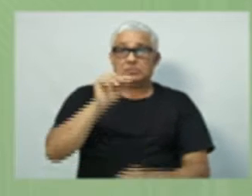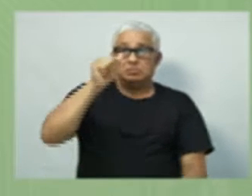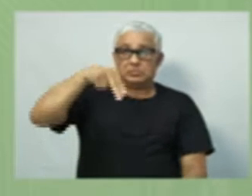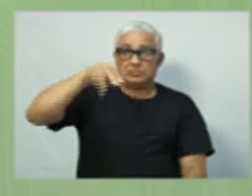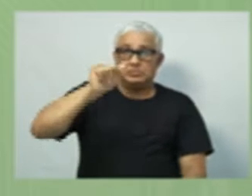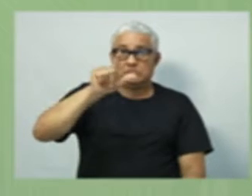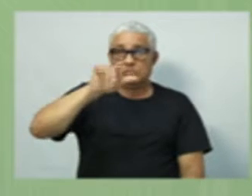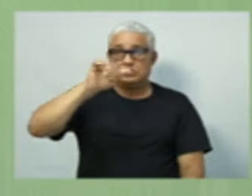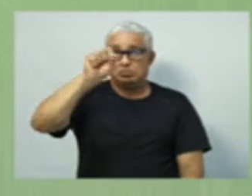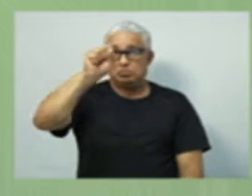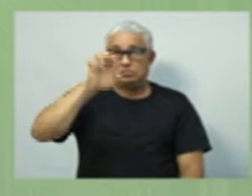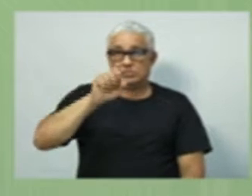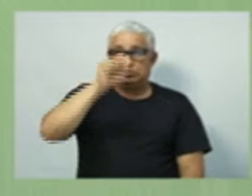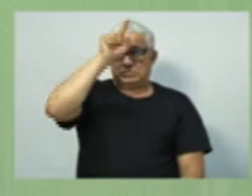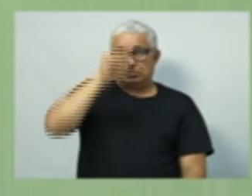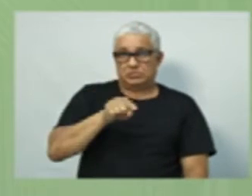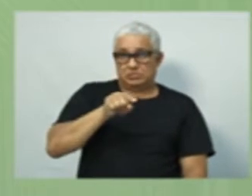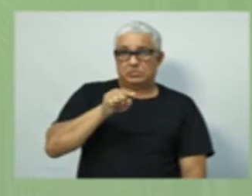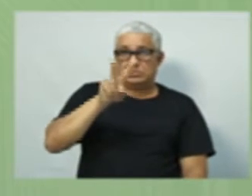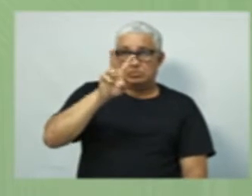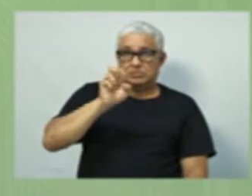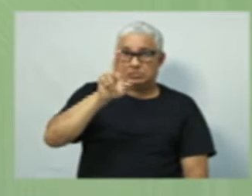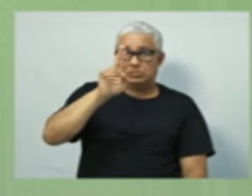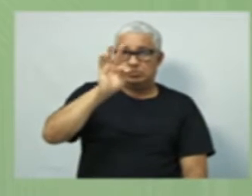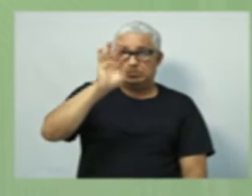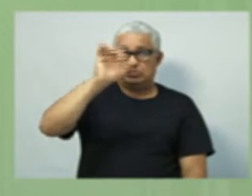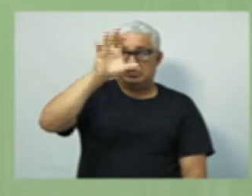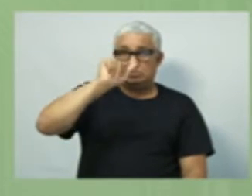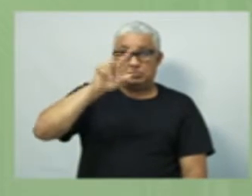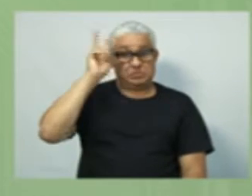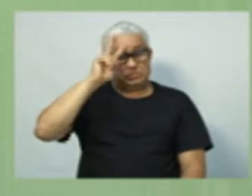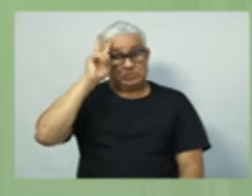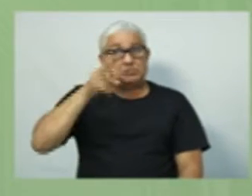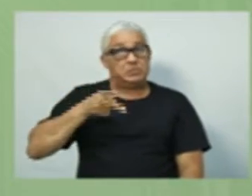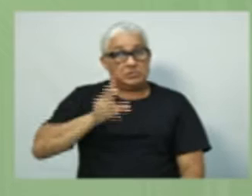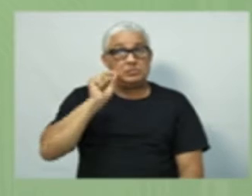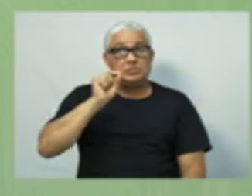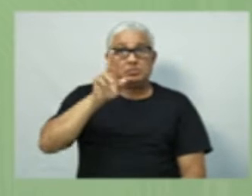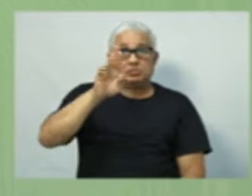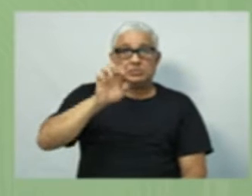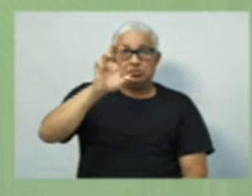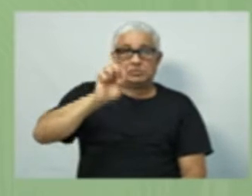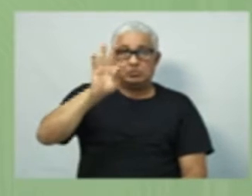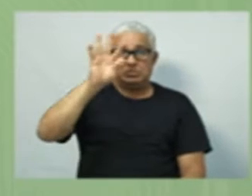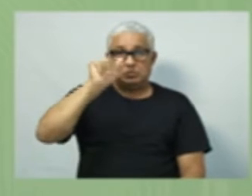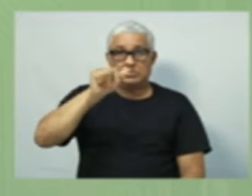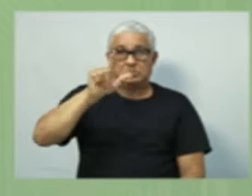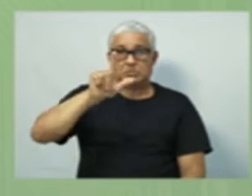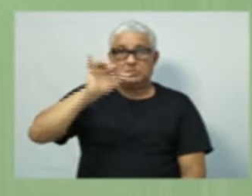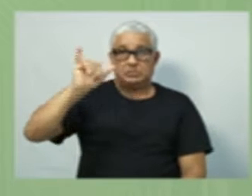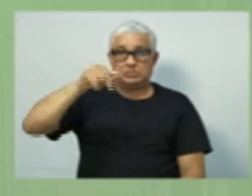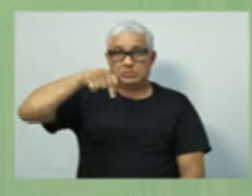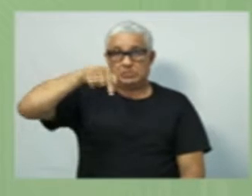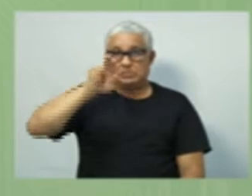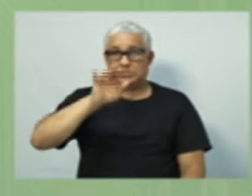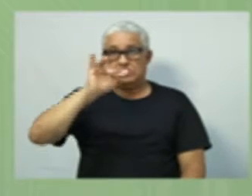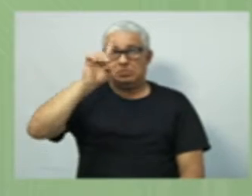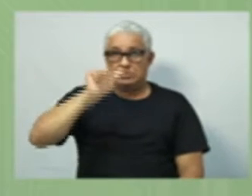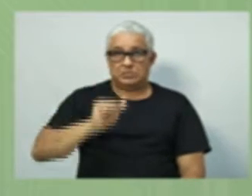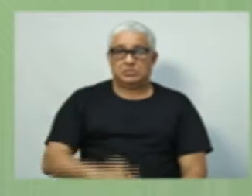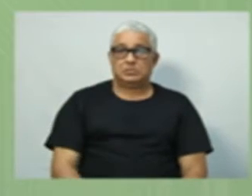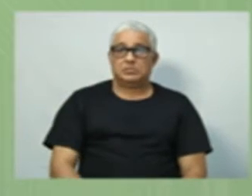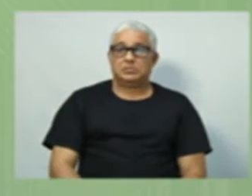do da demonstração do resultado do exercício lembra que sempre vou pegar aqui a receita líquida conta pela receita líquida